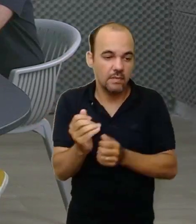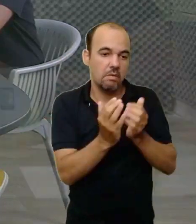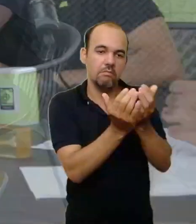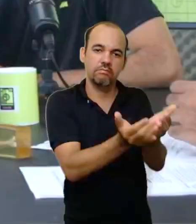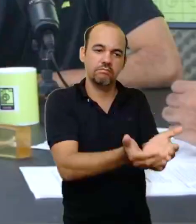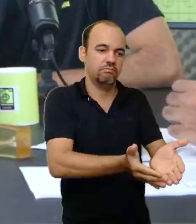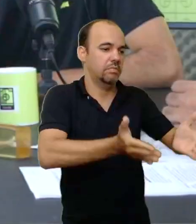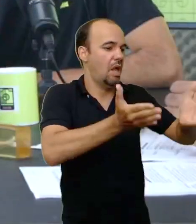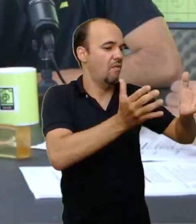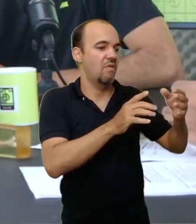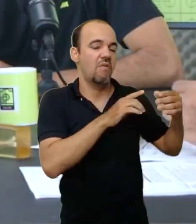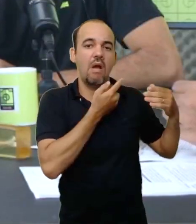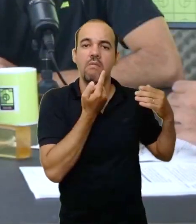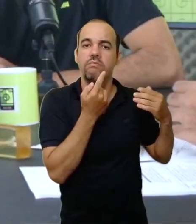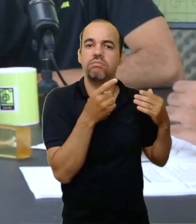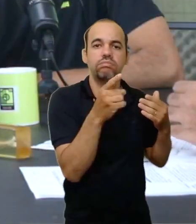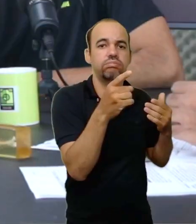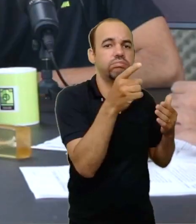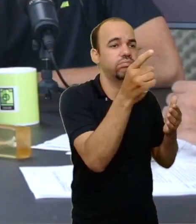fundo, né? E as pescas